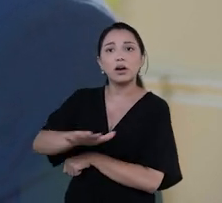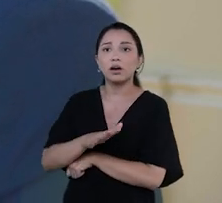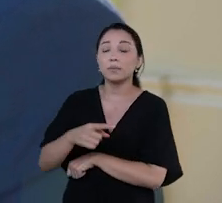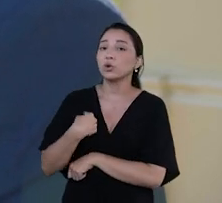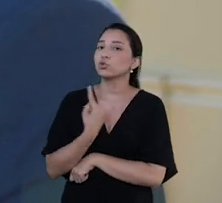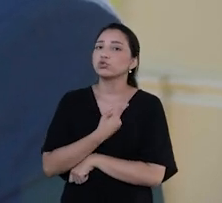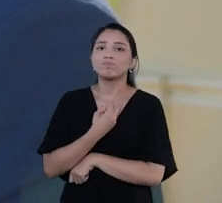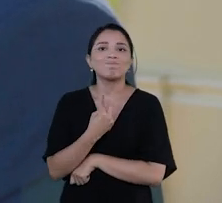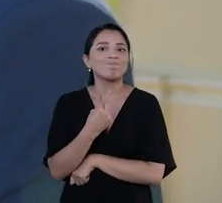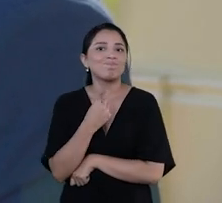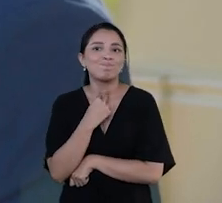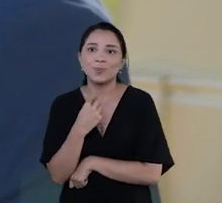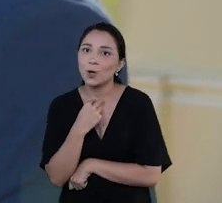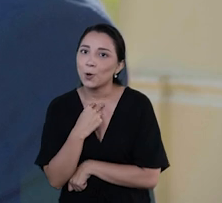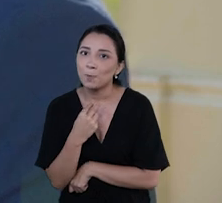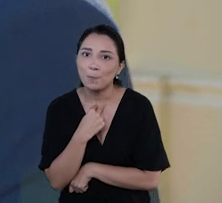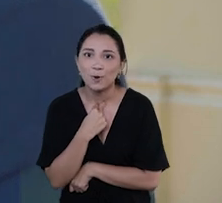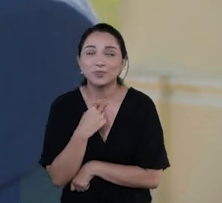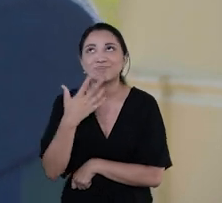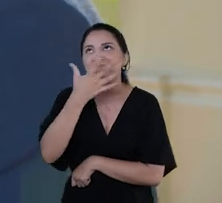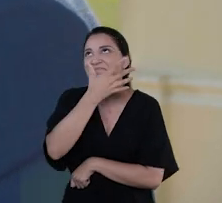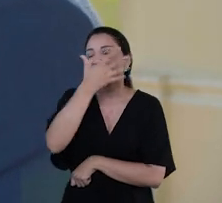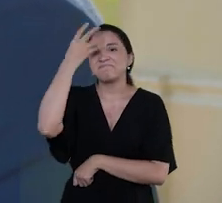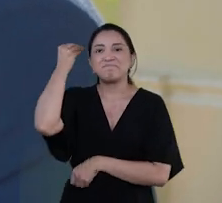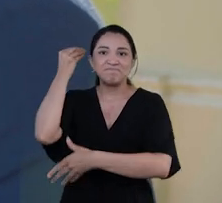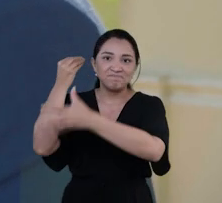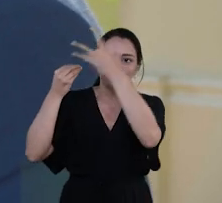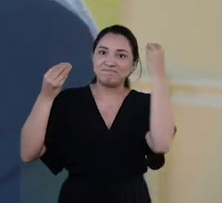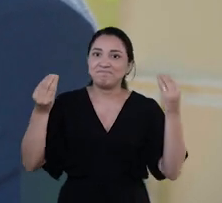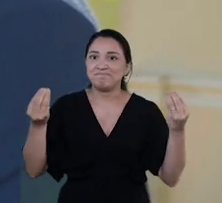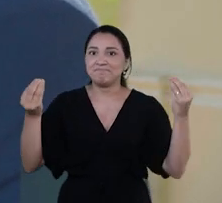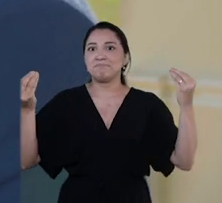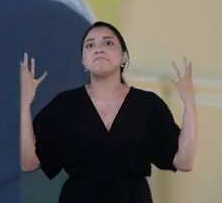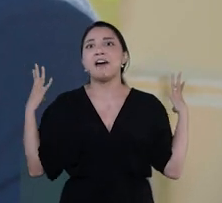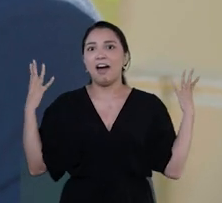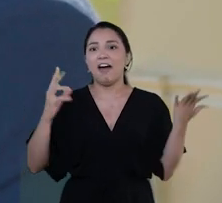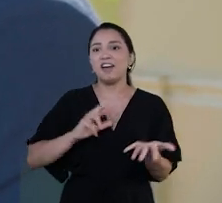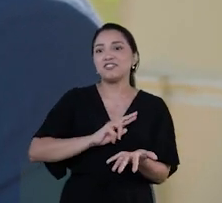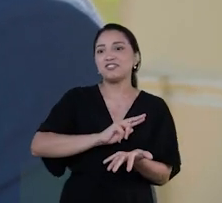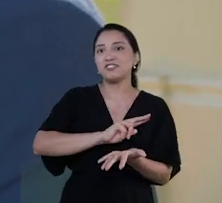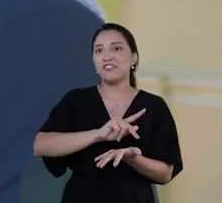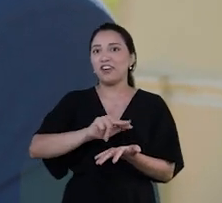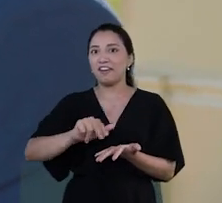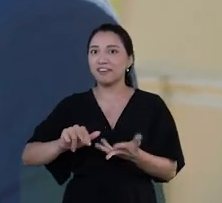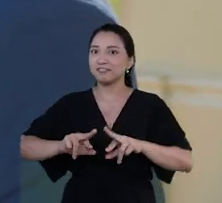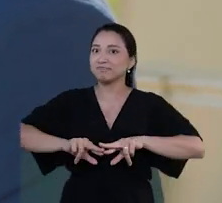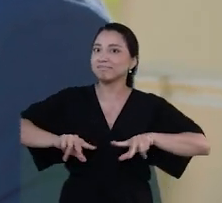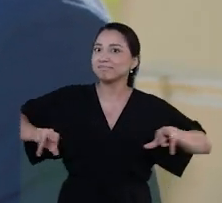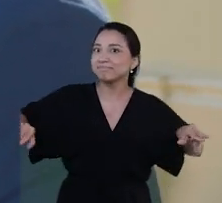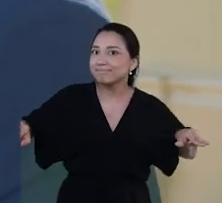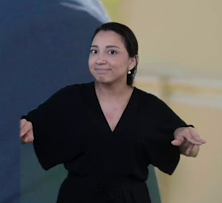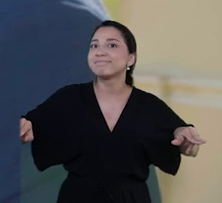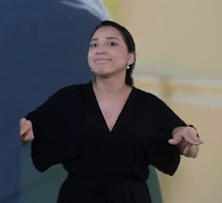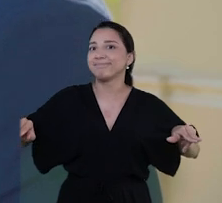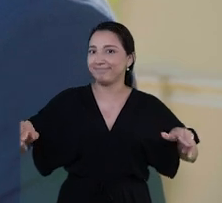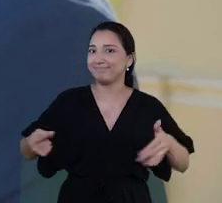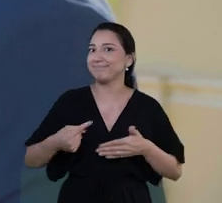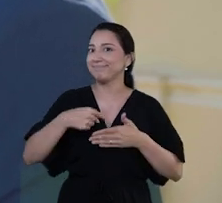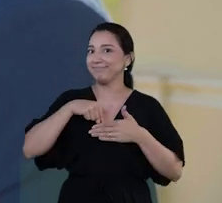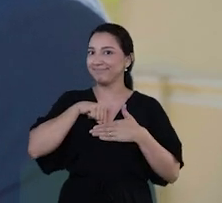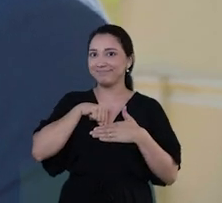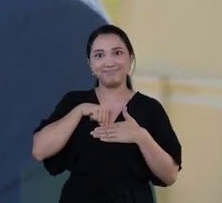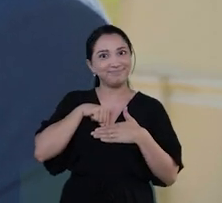pode deixar de considerar os ASP a nossa diversidade em todas as nossas discussões eh os aspectos de